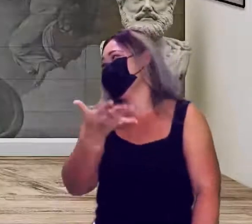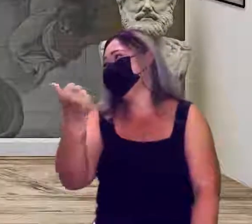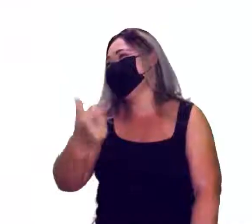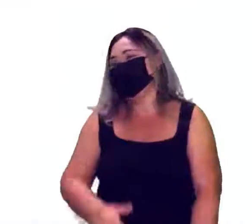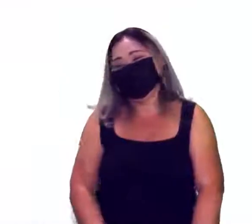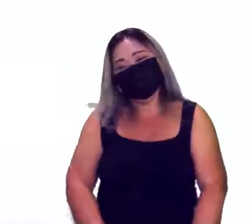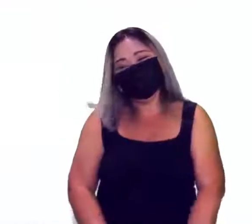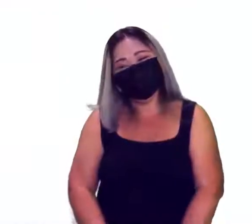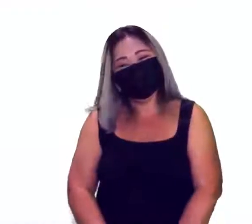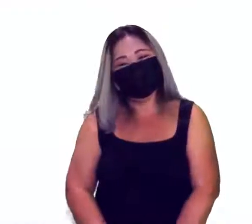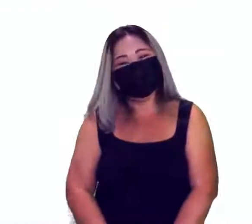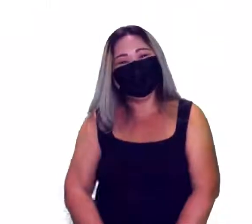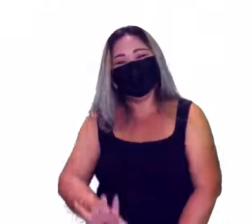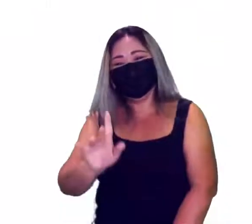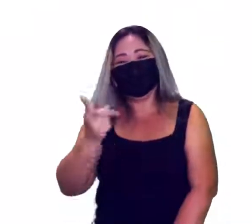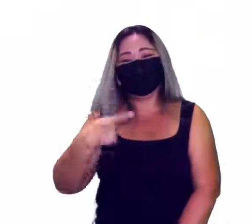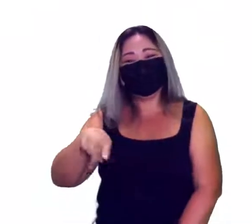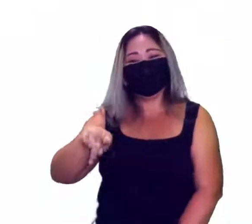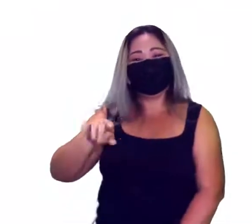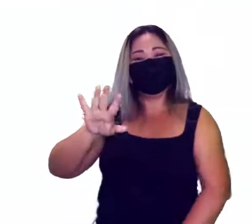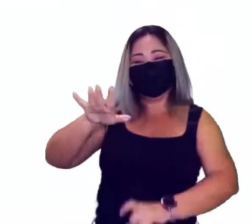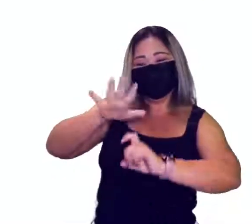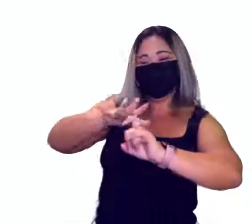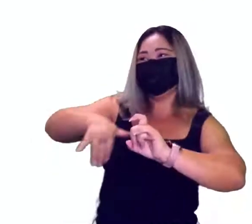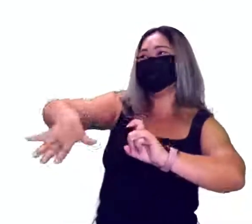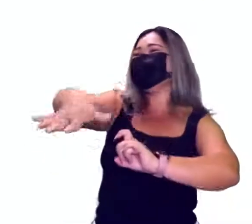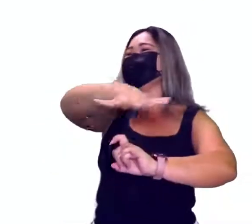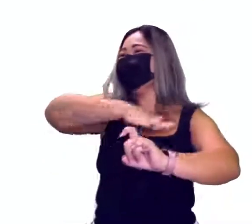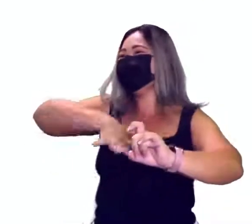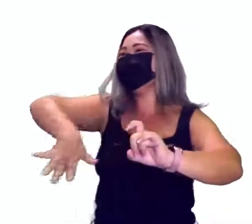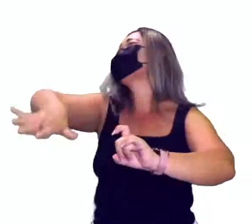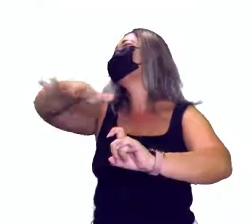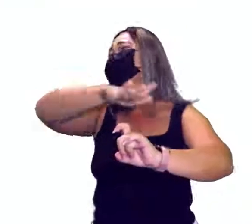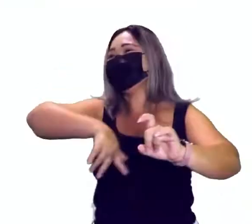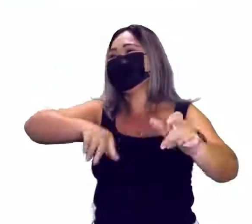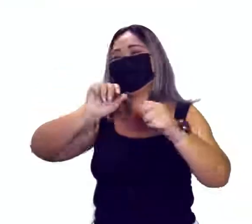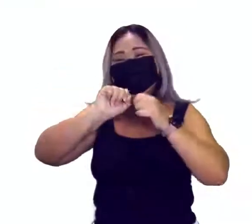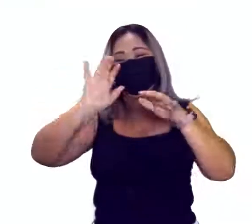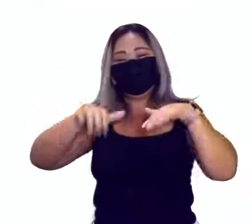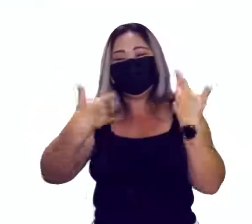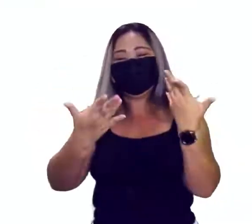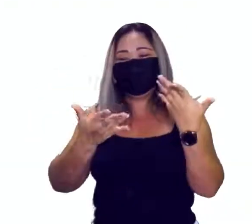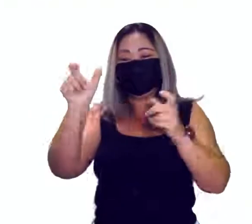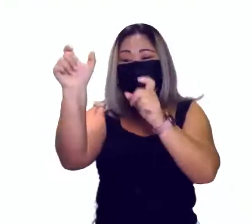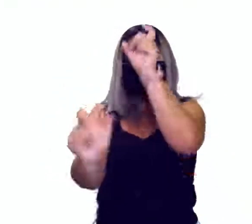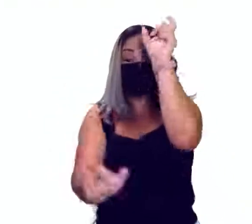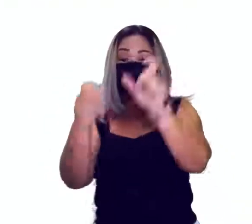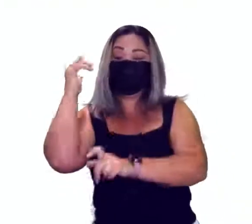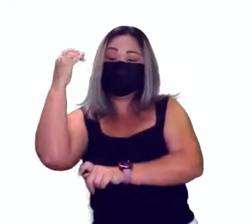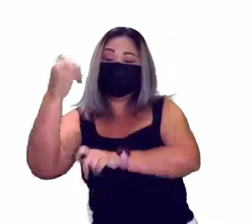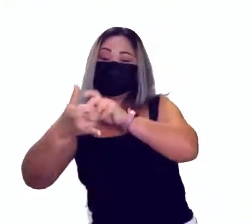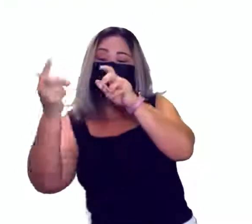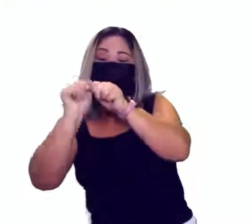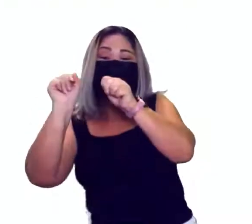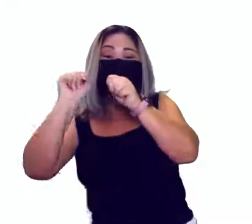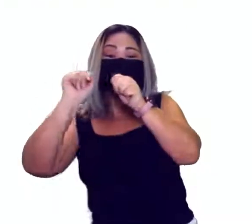lá? A mitologia grega, os heróis eram personagens que estavam numa